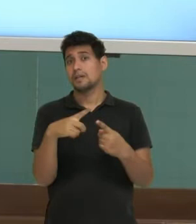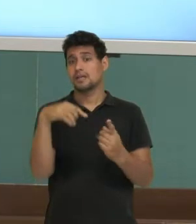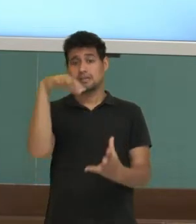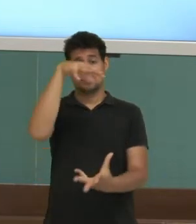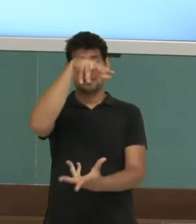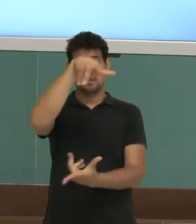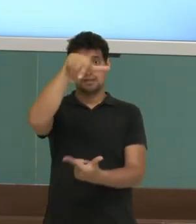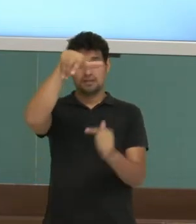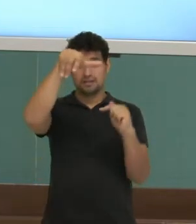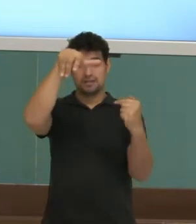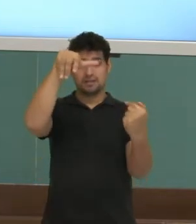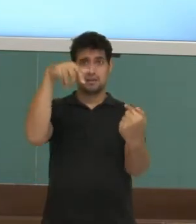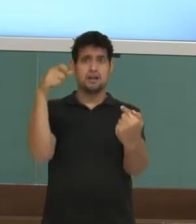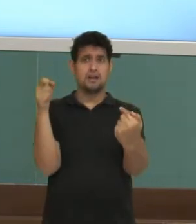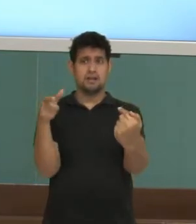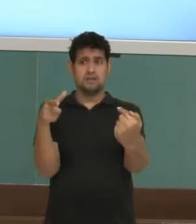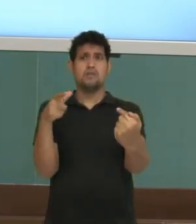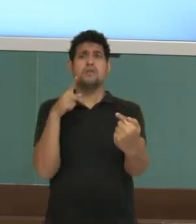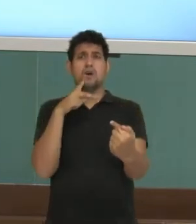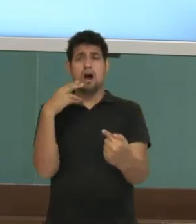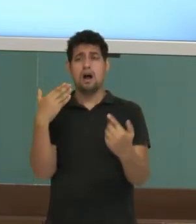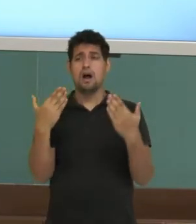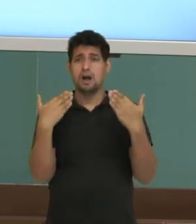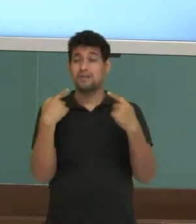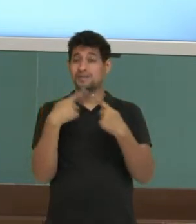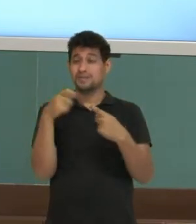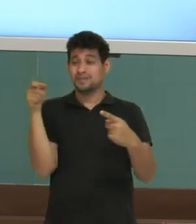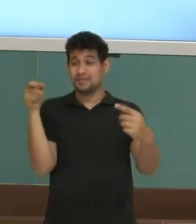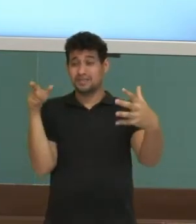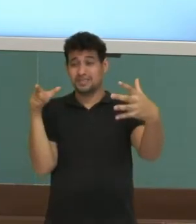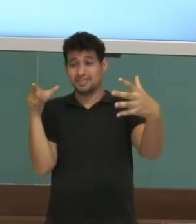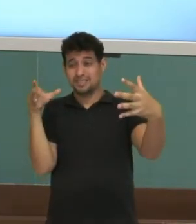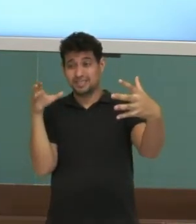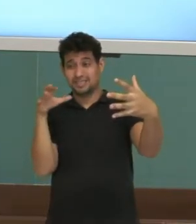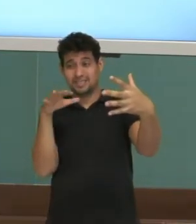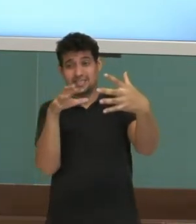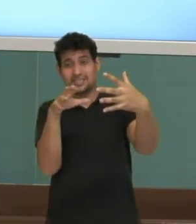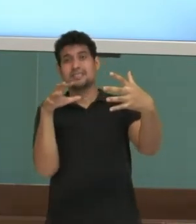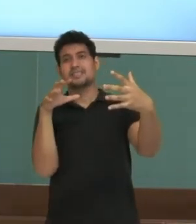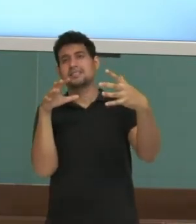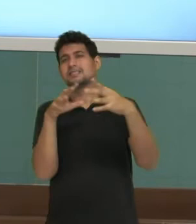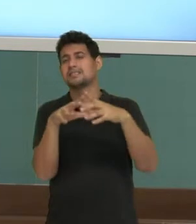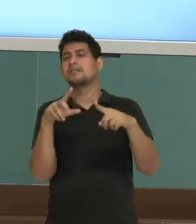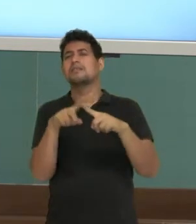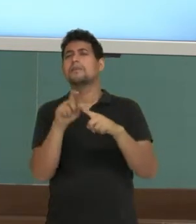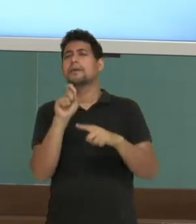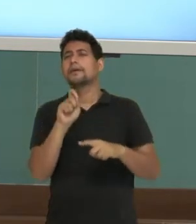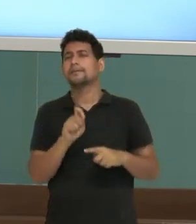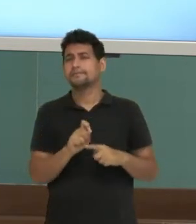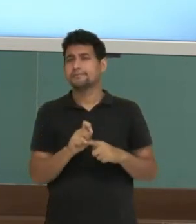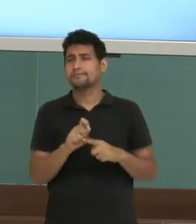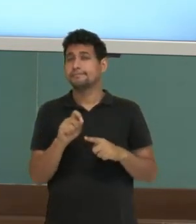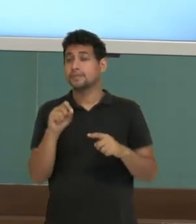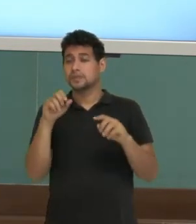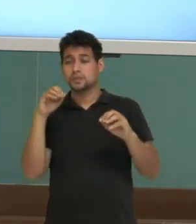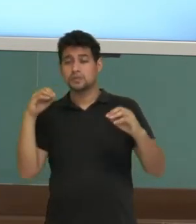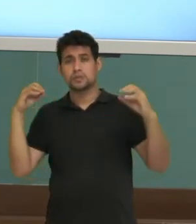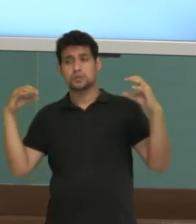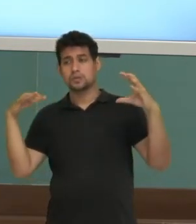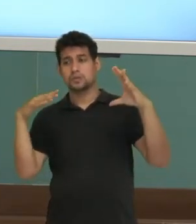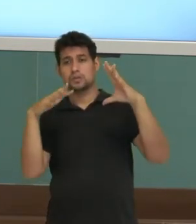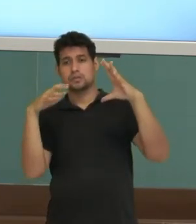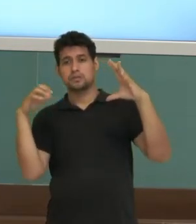mais quente do que os polos, pois o Sol iluminaria a Terra de maneira mais o quê?